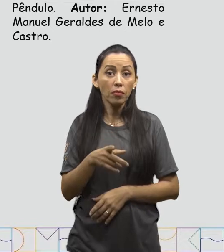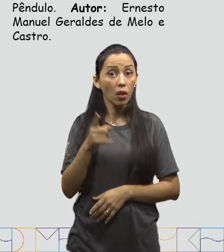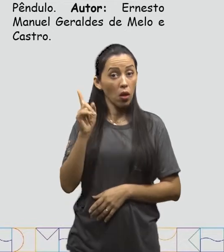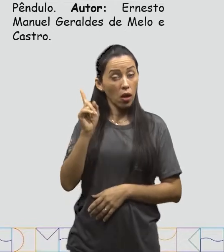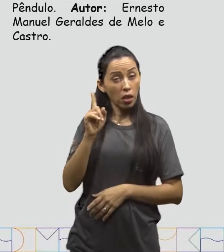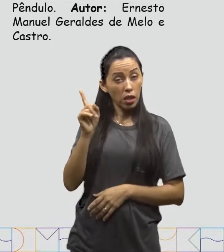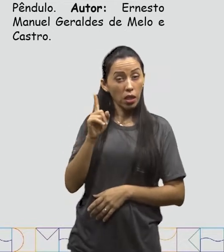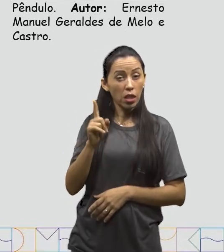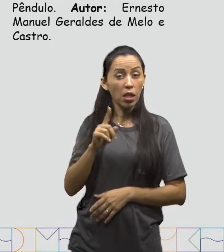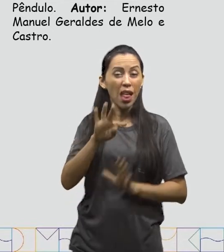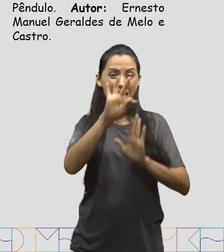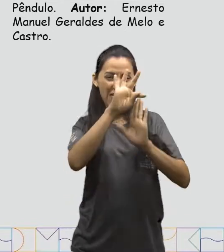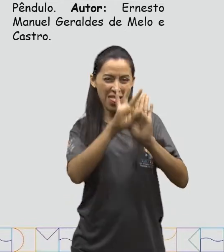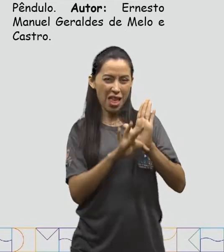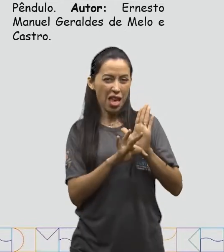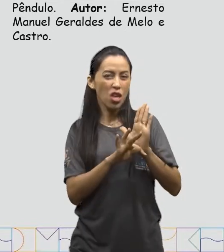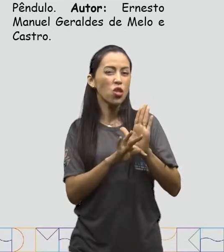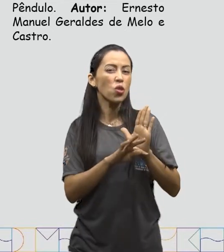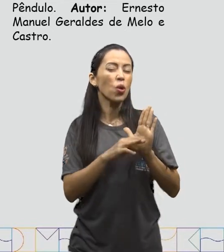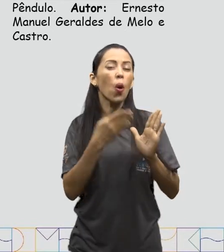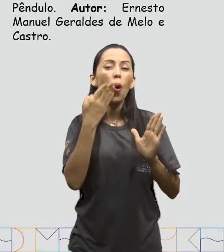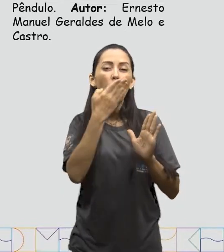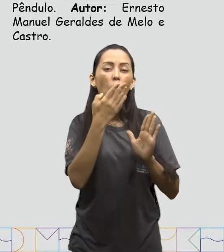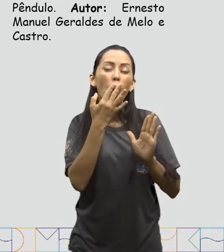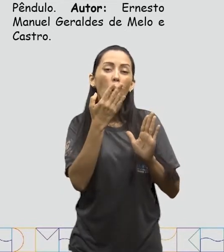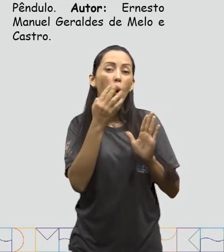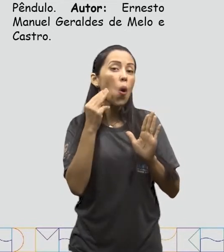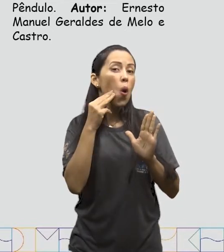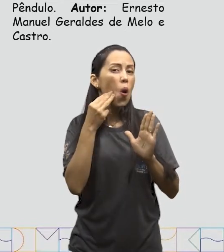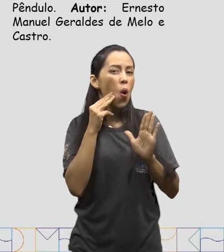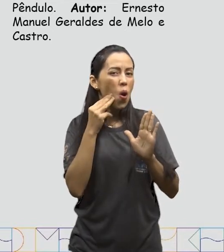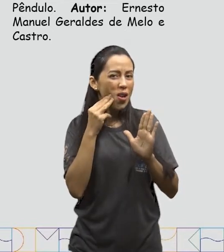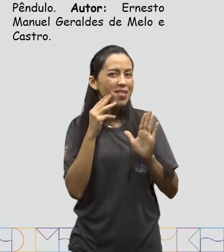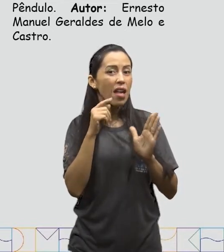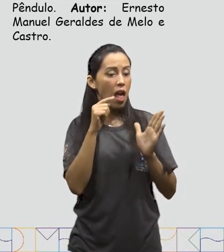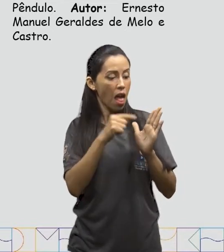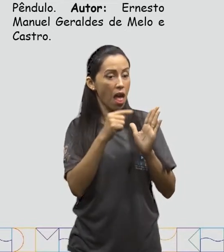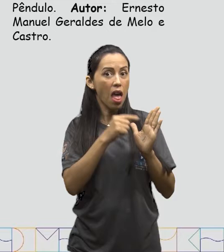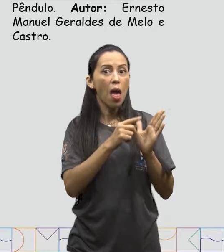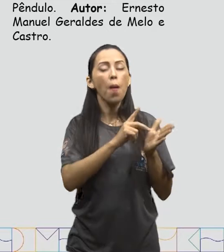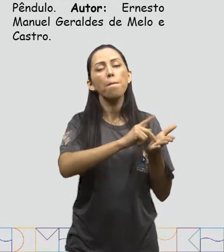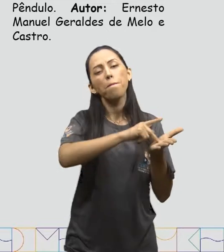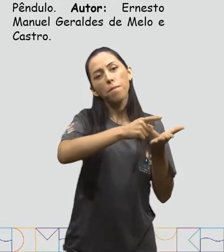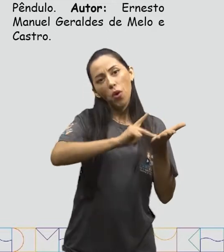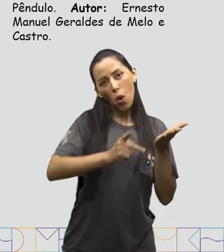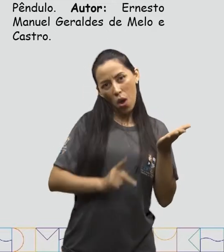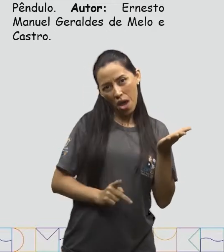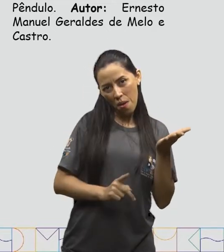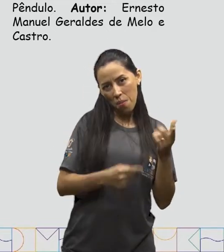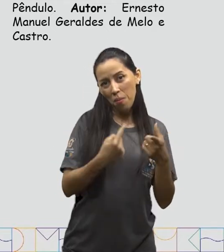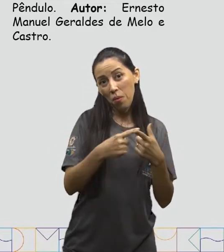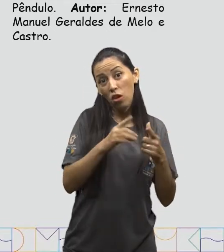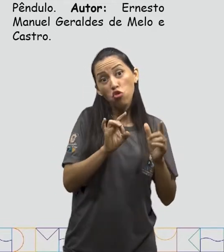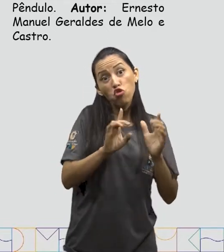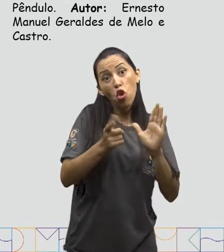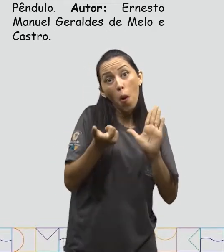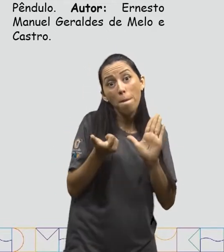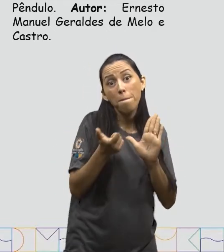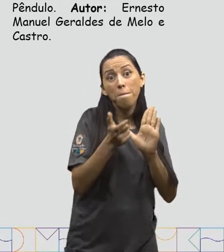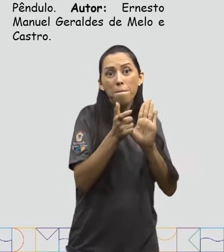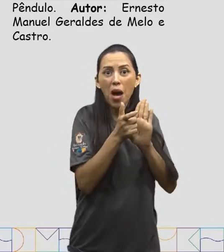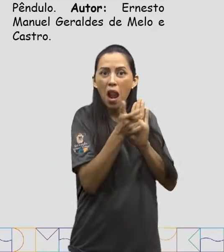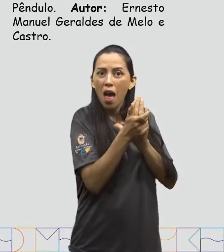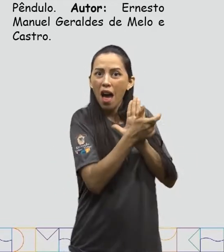Exatamente! As Borboletas, de Vinícius de Moraes, é um poema, porque somente as palavras são utilizadas